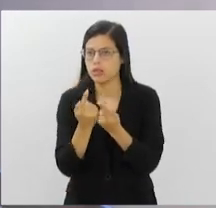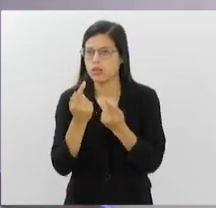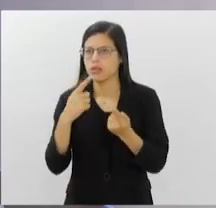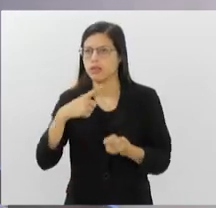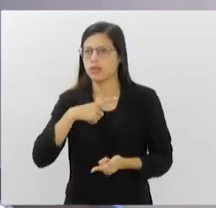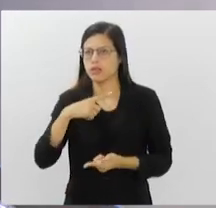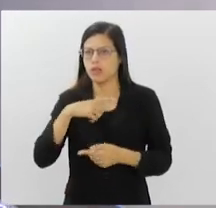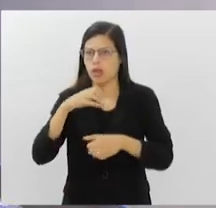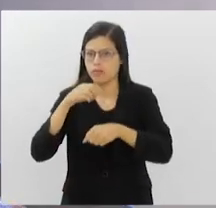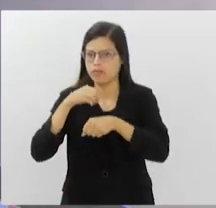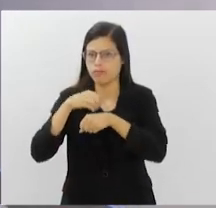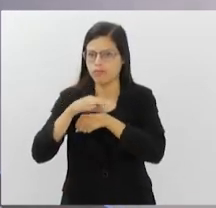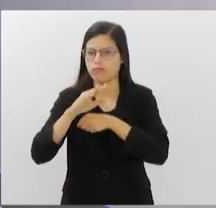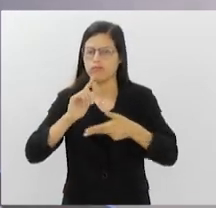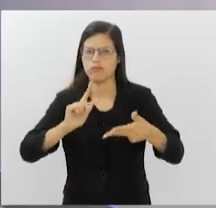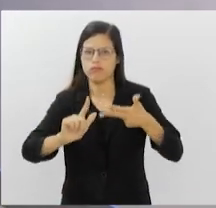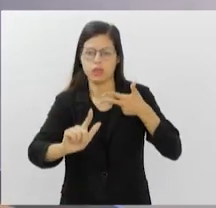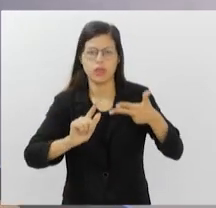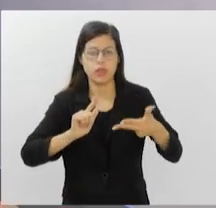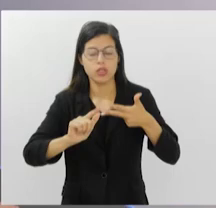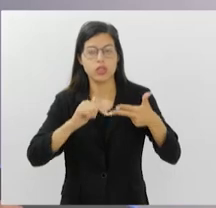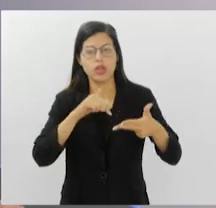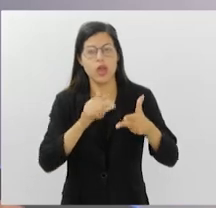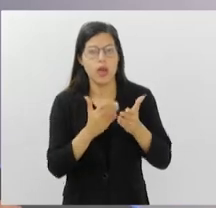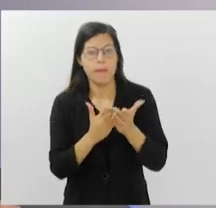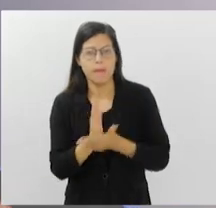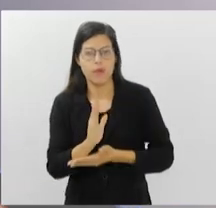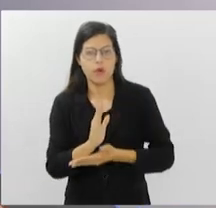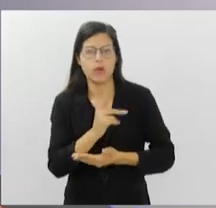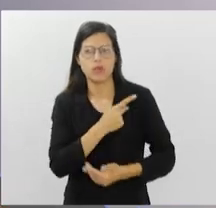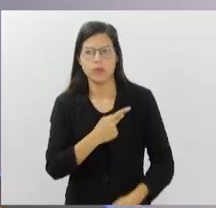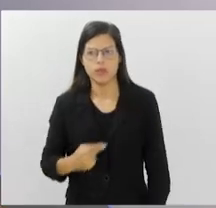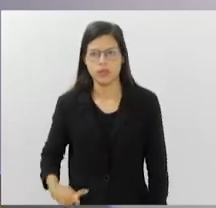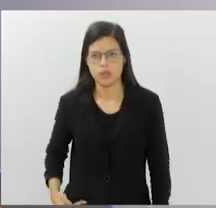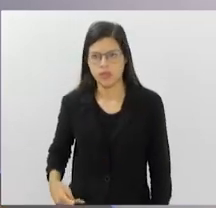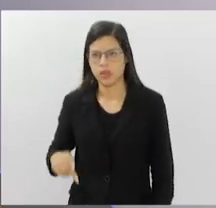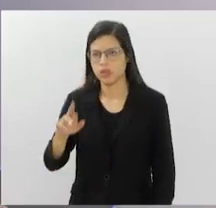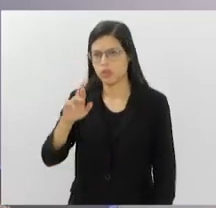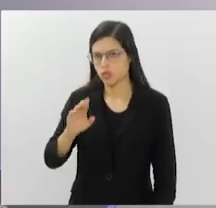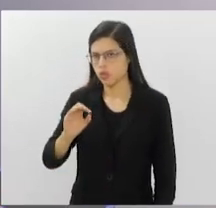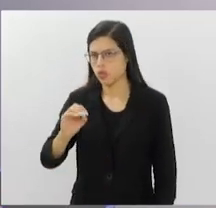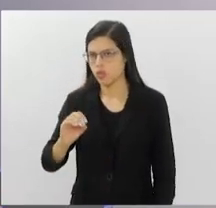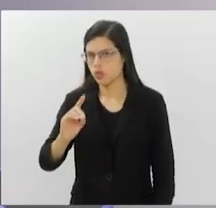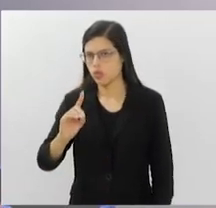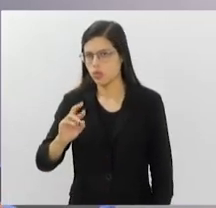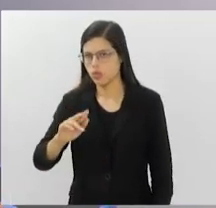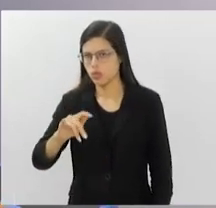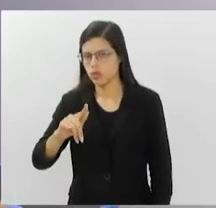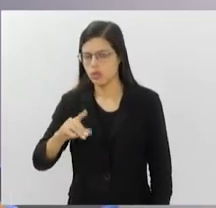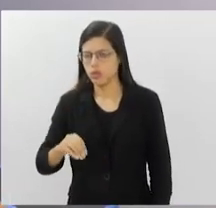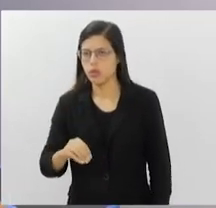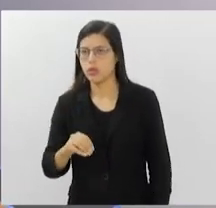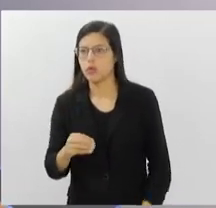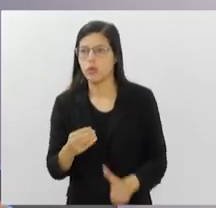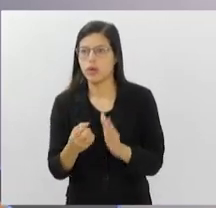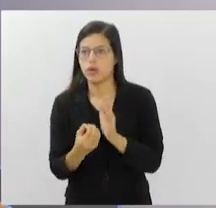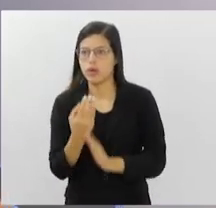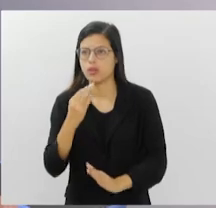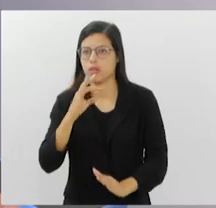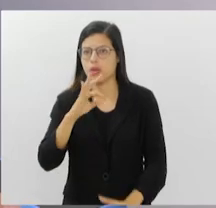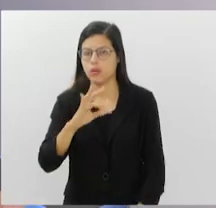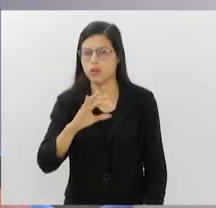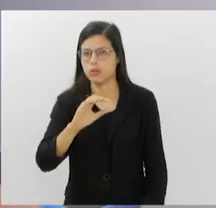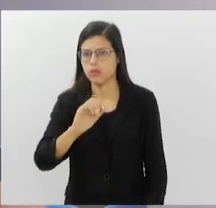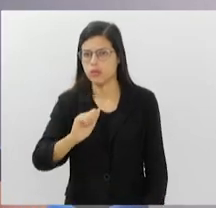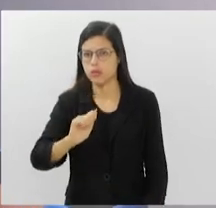uma indicação legislativa aprovada pelo presidente da Alerj, Rodrigo Bacelar, que é uma criação de um TAG, onde a